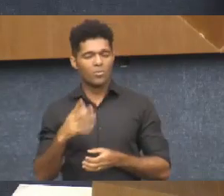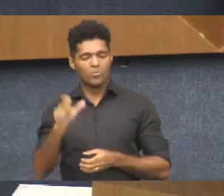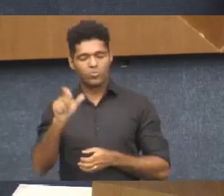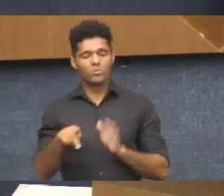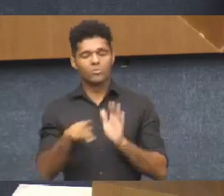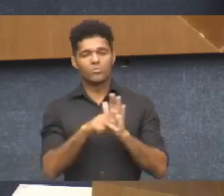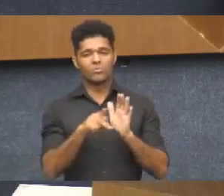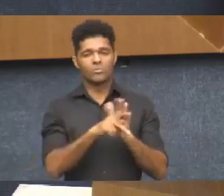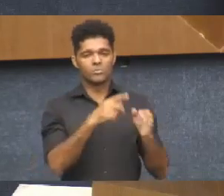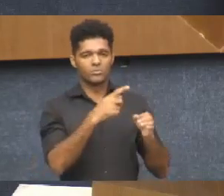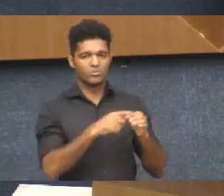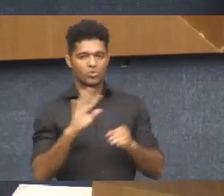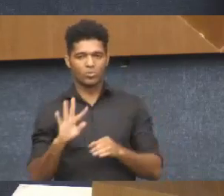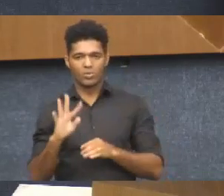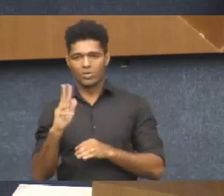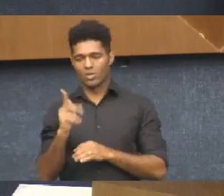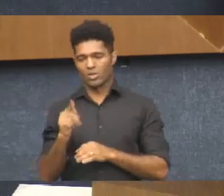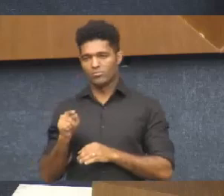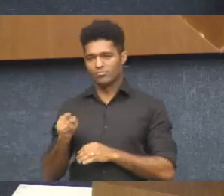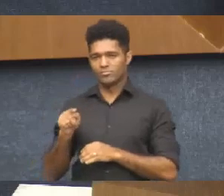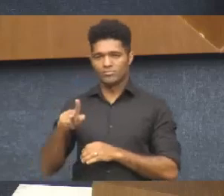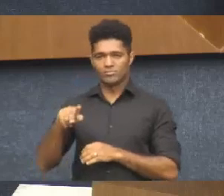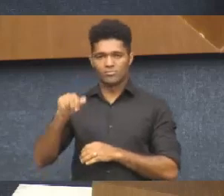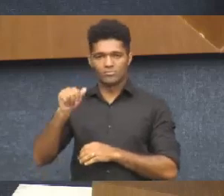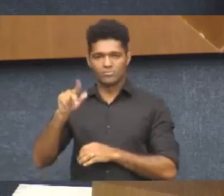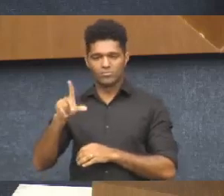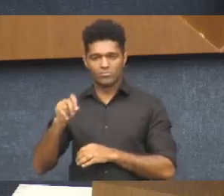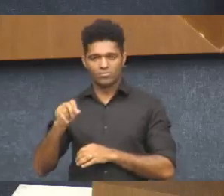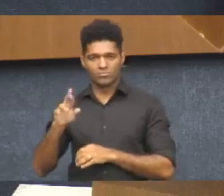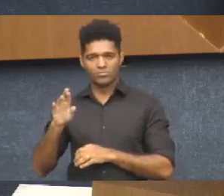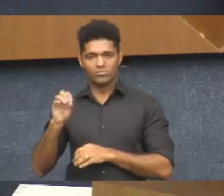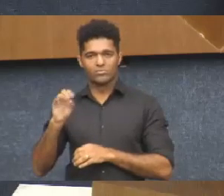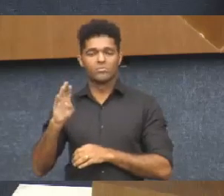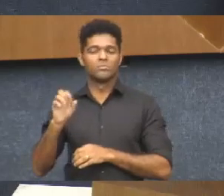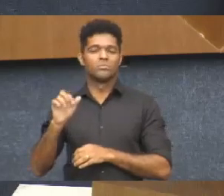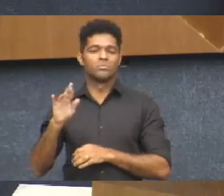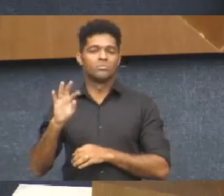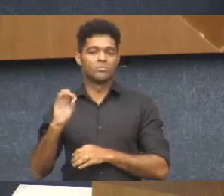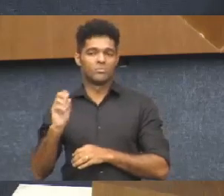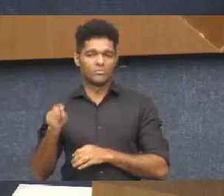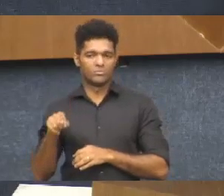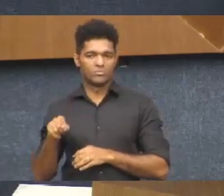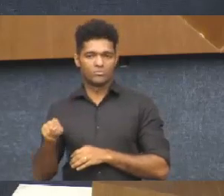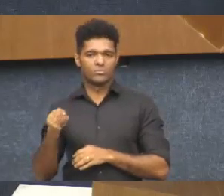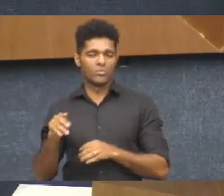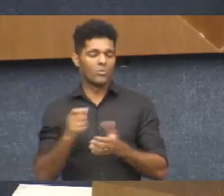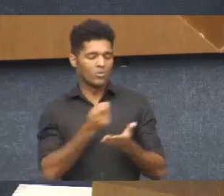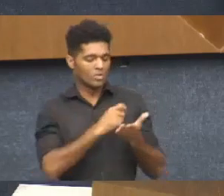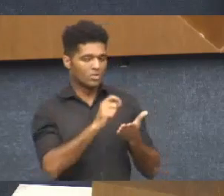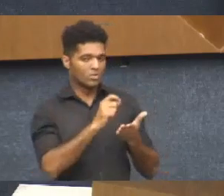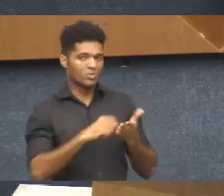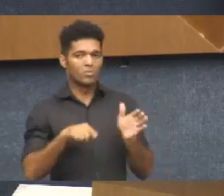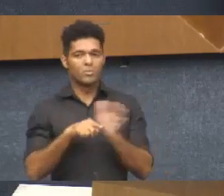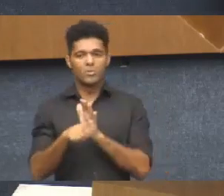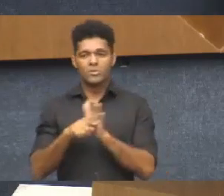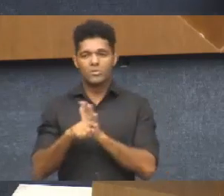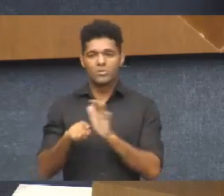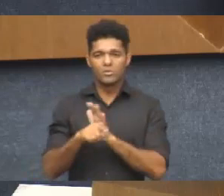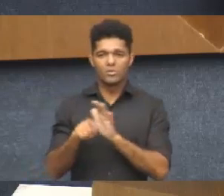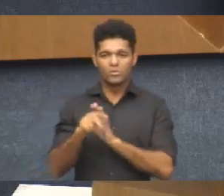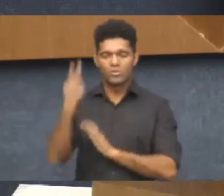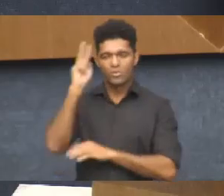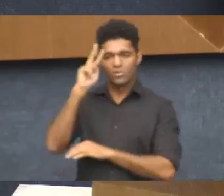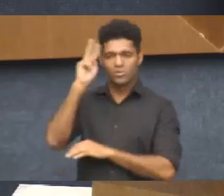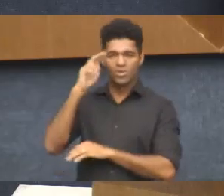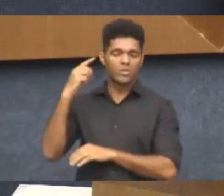Honorário de Belo Horizonte, senhor Paulo Roberto da Silva Araújo, escritor, pesquisador em mineiridade,